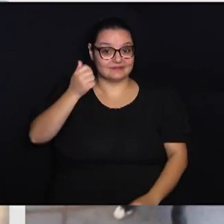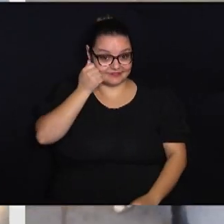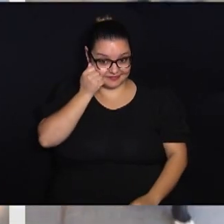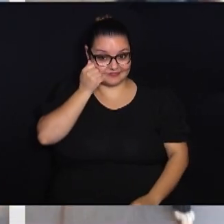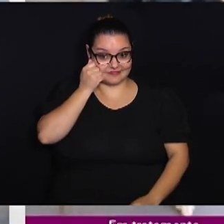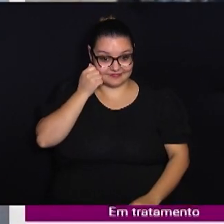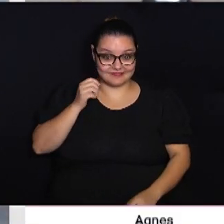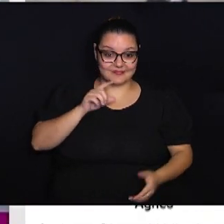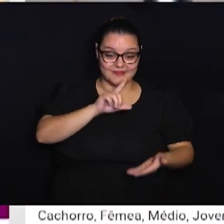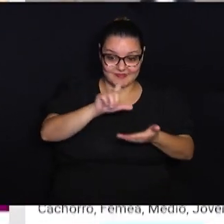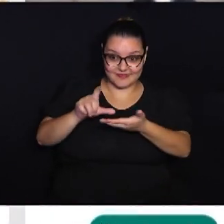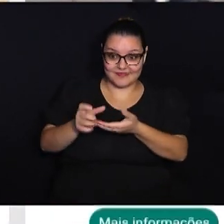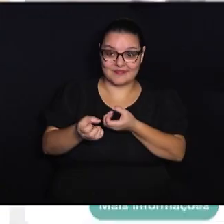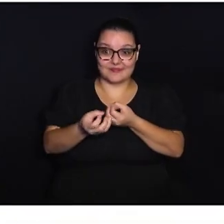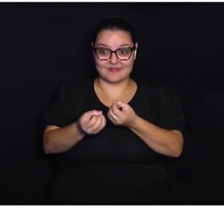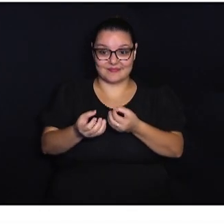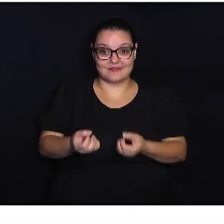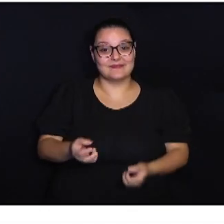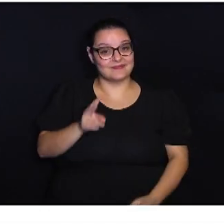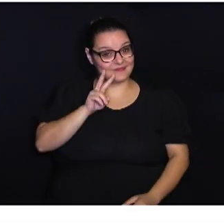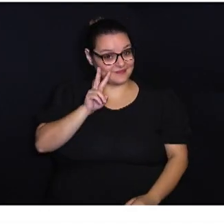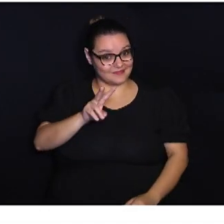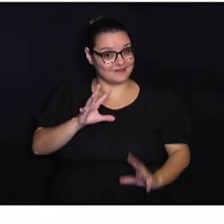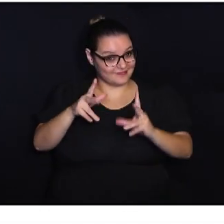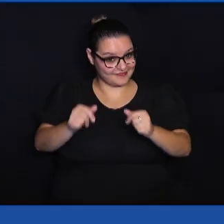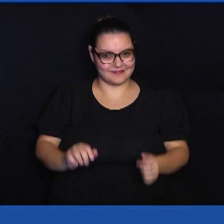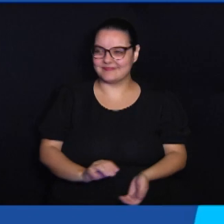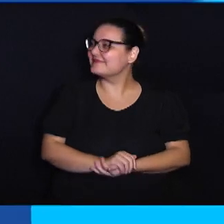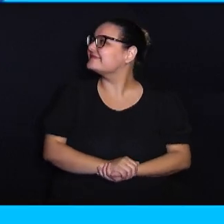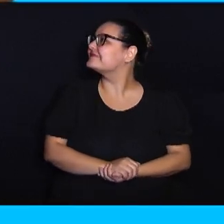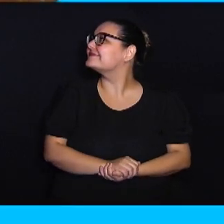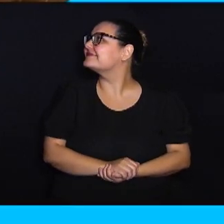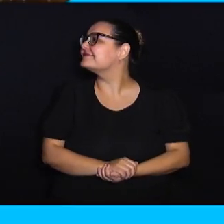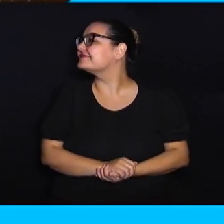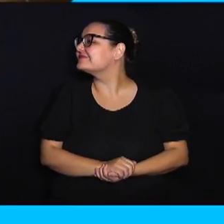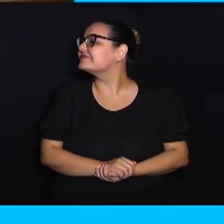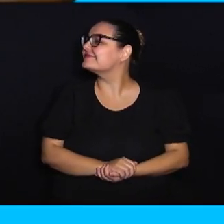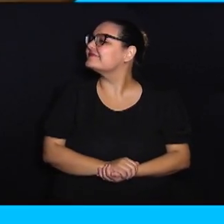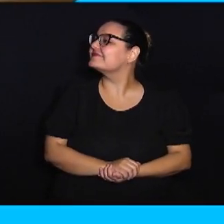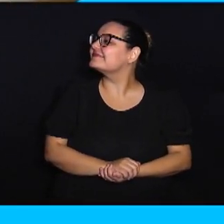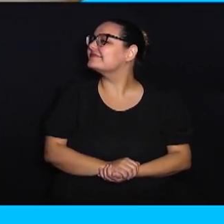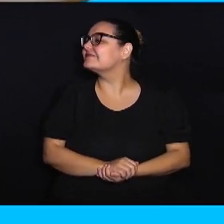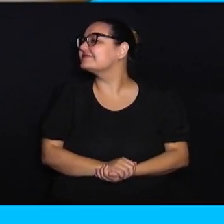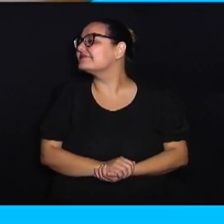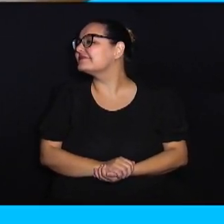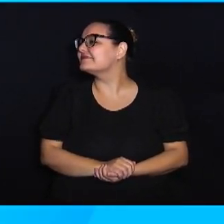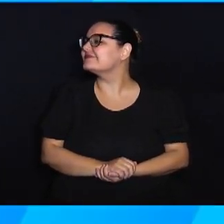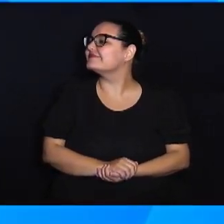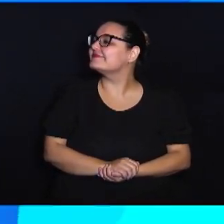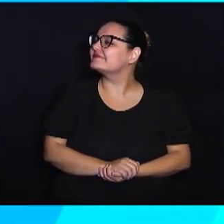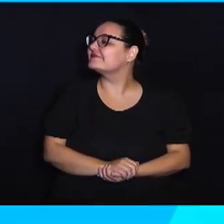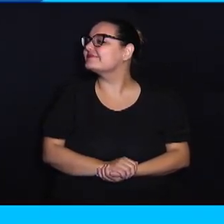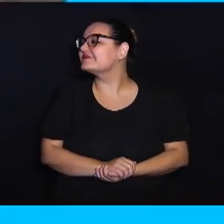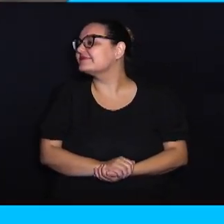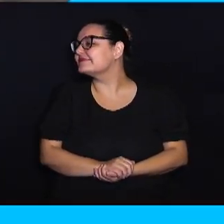existência de um substituto, né, mais em conta. E, professor, isso também serve para dona de casa? Sim, serve para dona de casa.